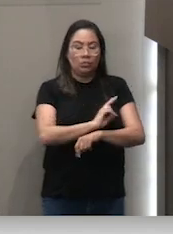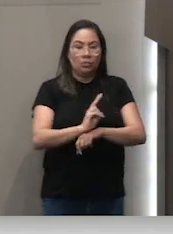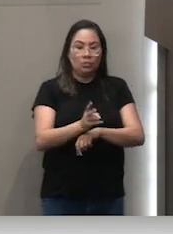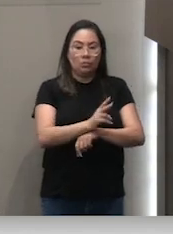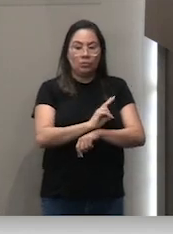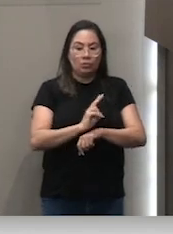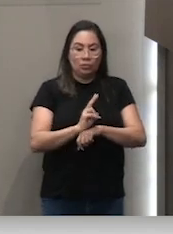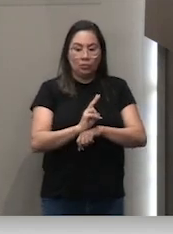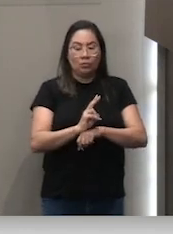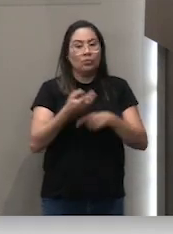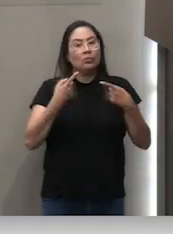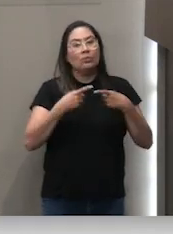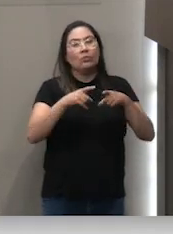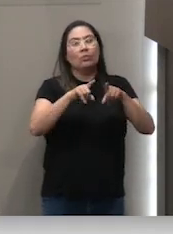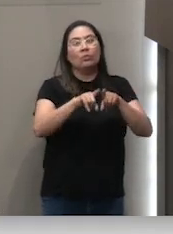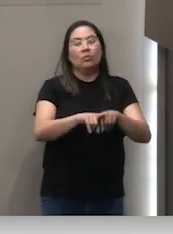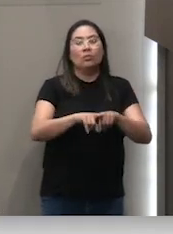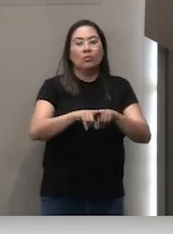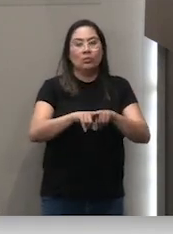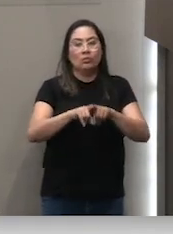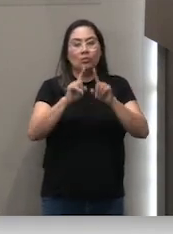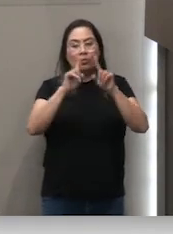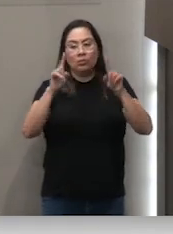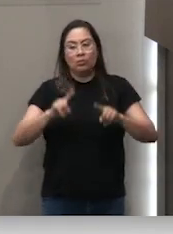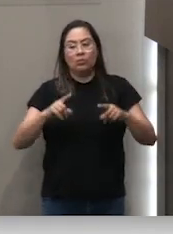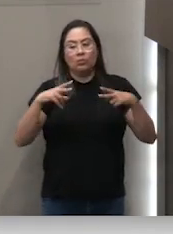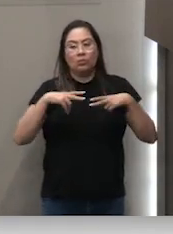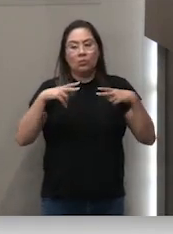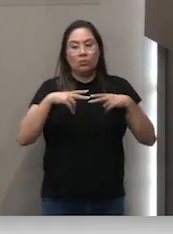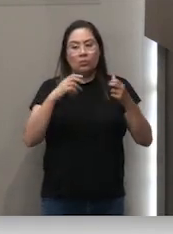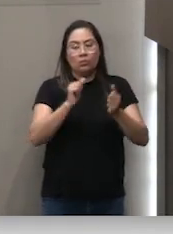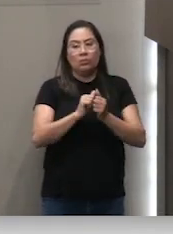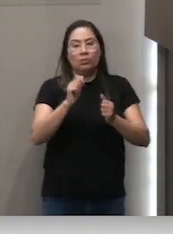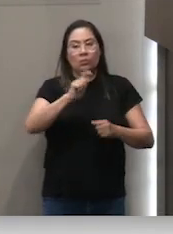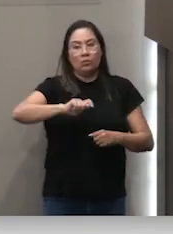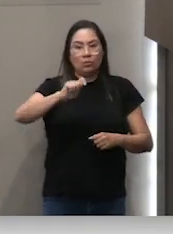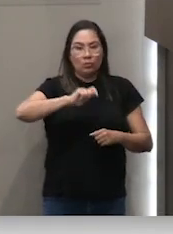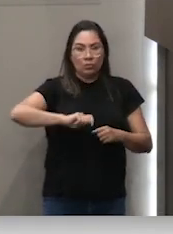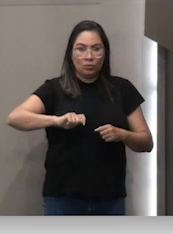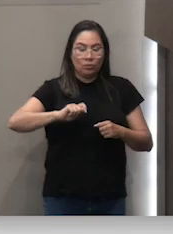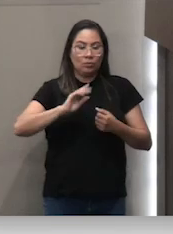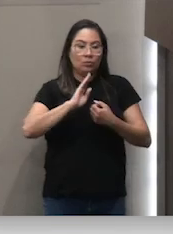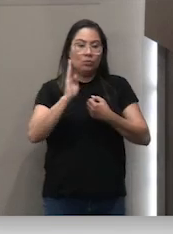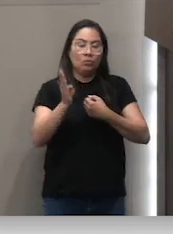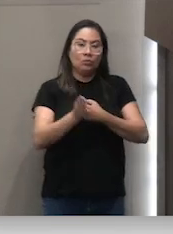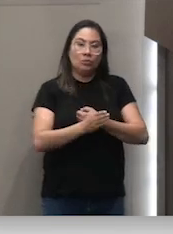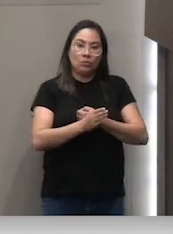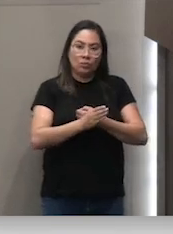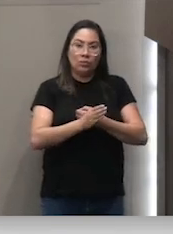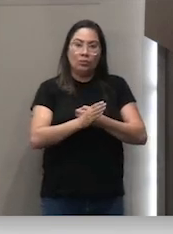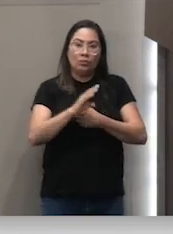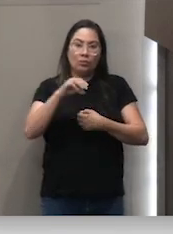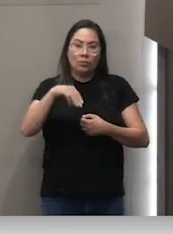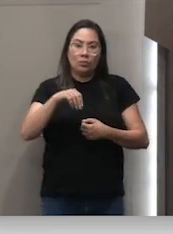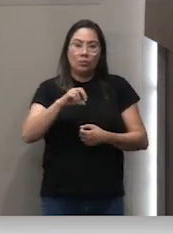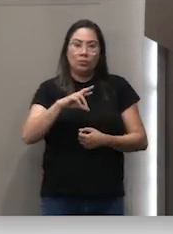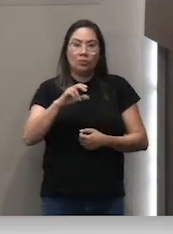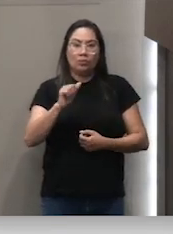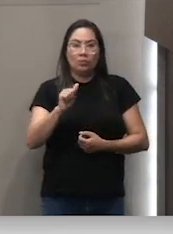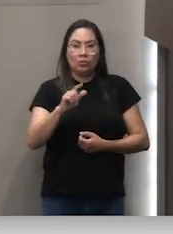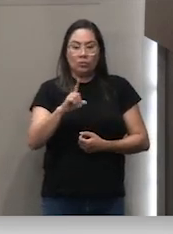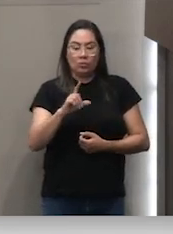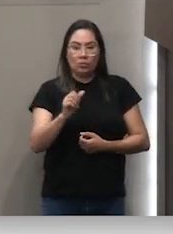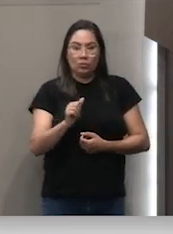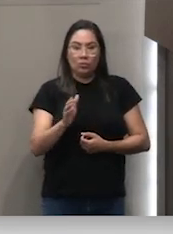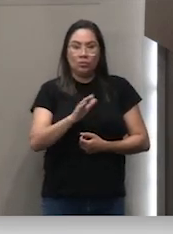Isso é uma parceria público-privada que foi feita junto com a Associação de Moradores do bairro Morada da Colina. Isso é a vereadora Eubelio costuma